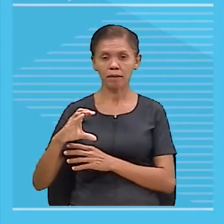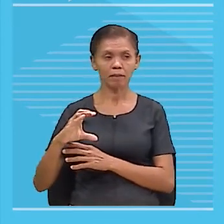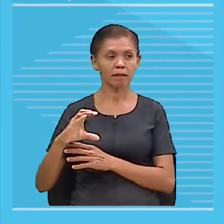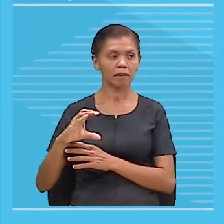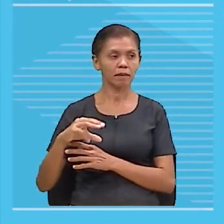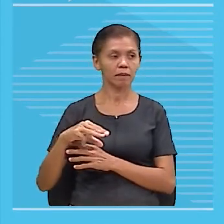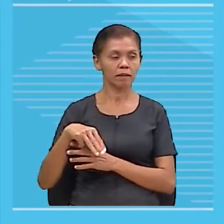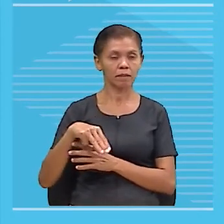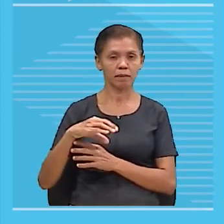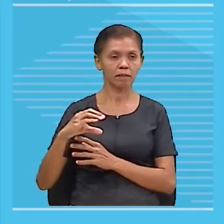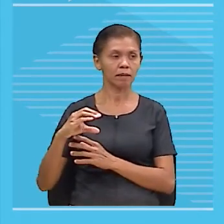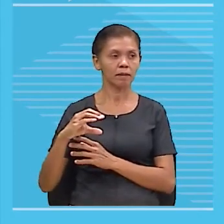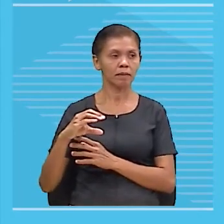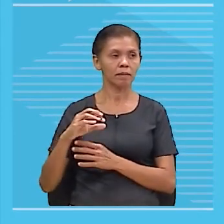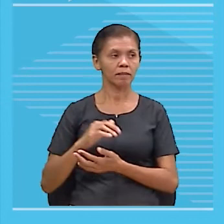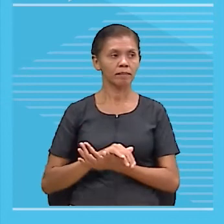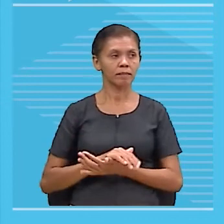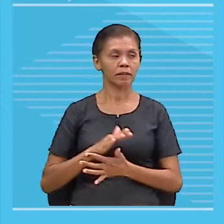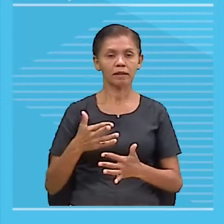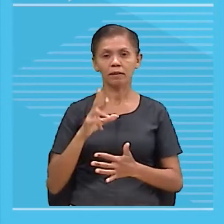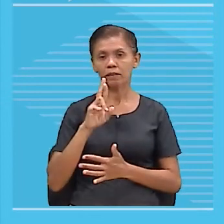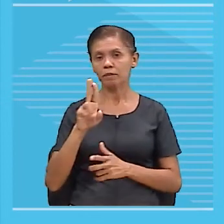Gabarito letra E